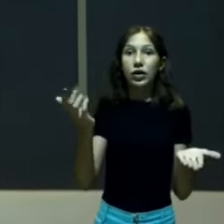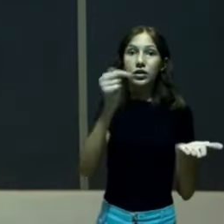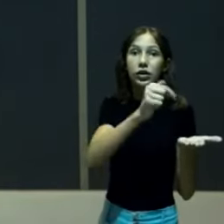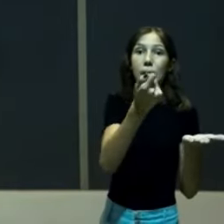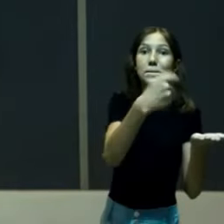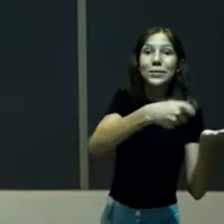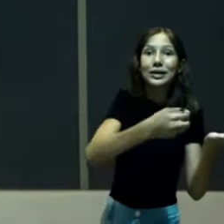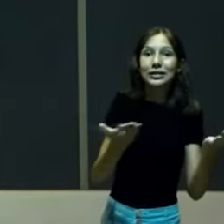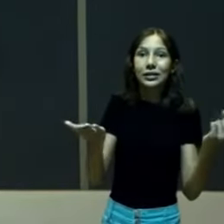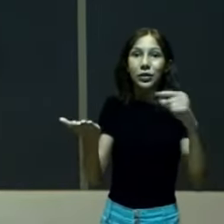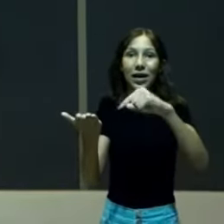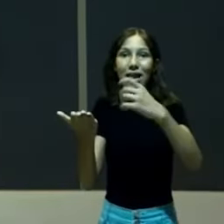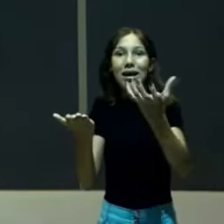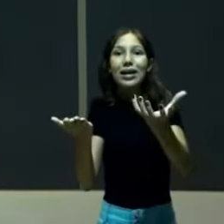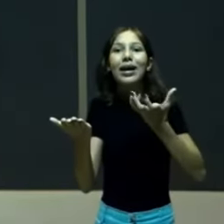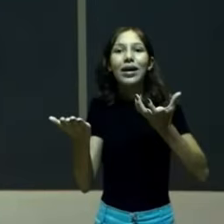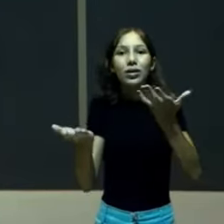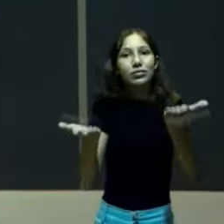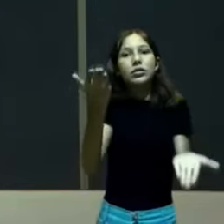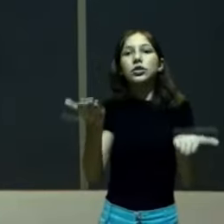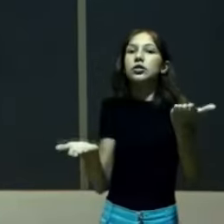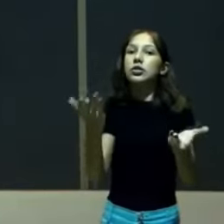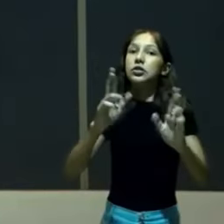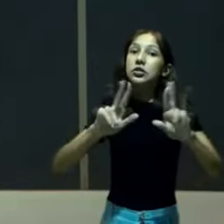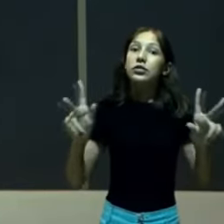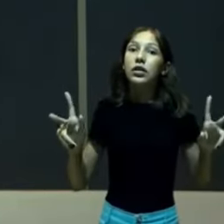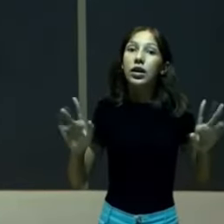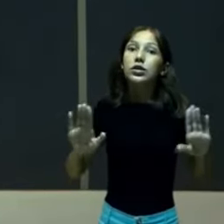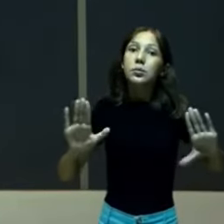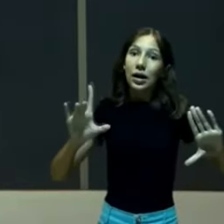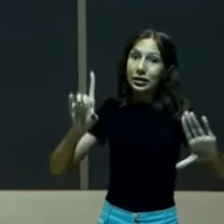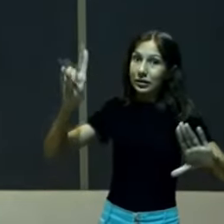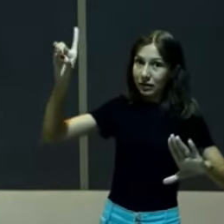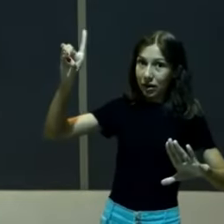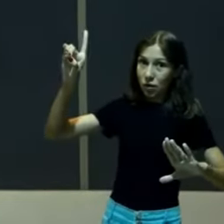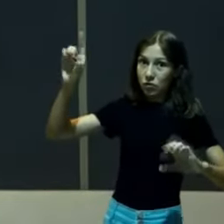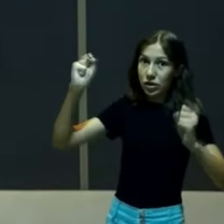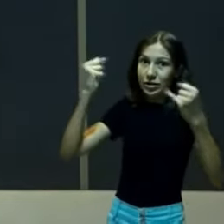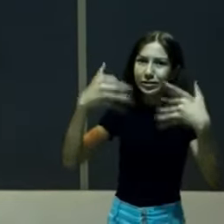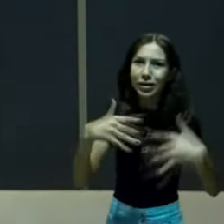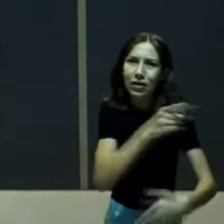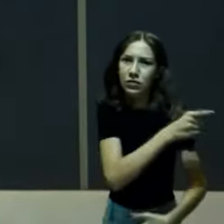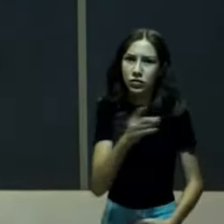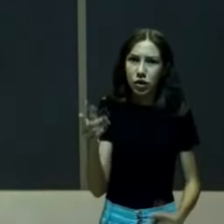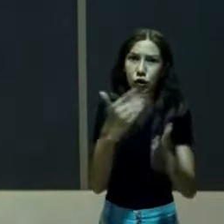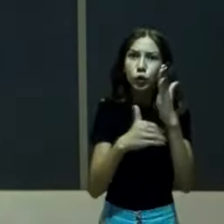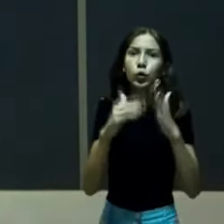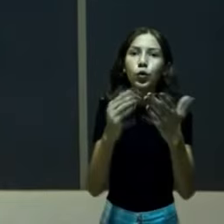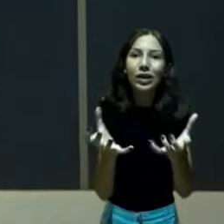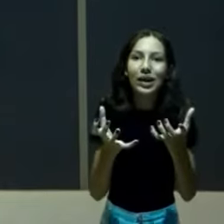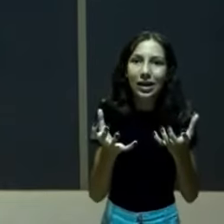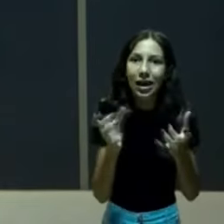Deus não está dizendo aqui: vocês vão ter tudo o que vocês querem. Não. Vocês vão ter tudo o que